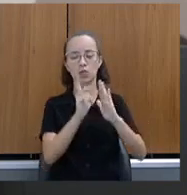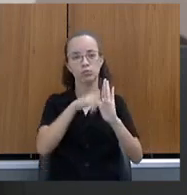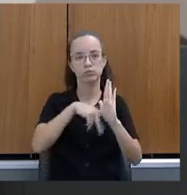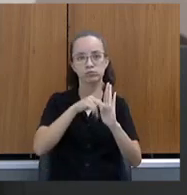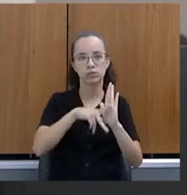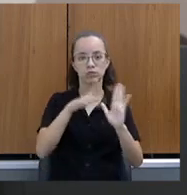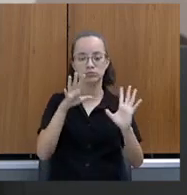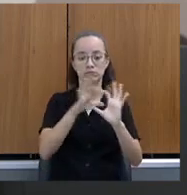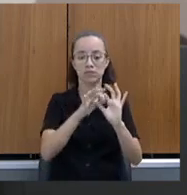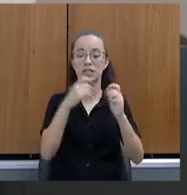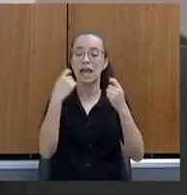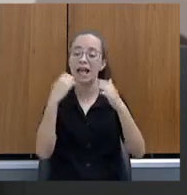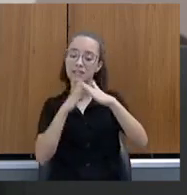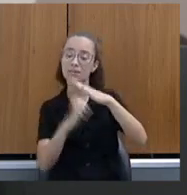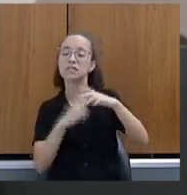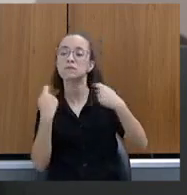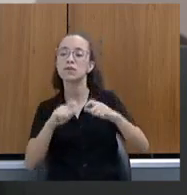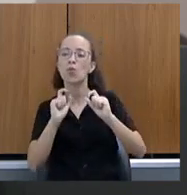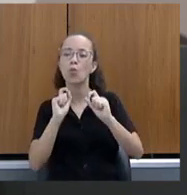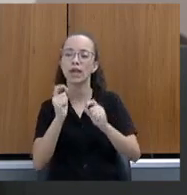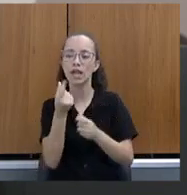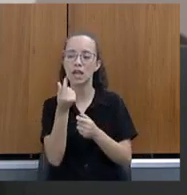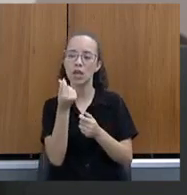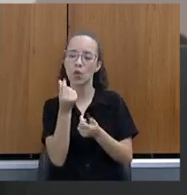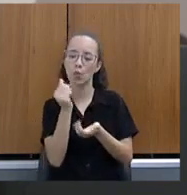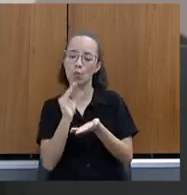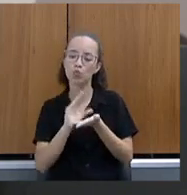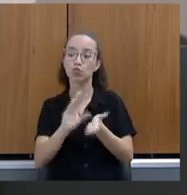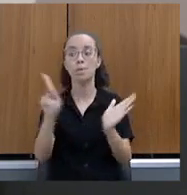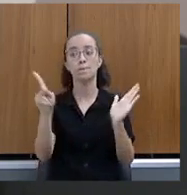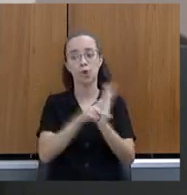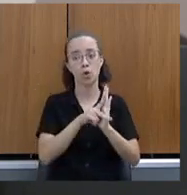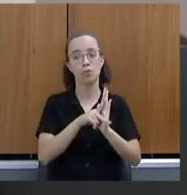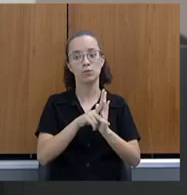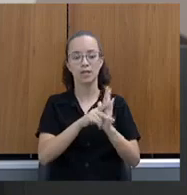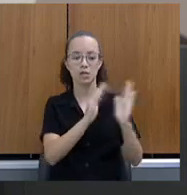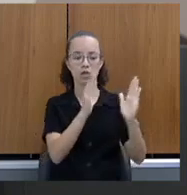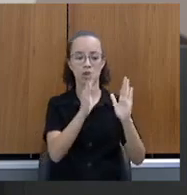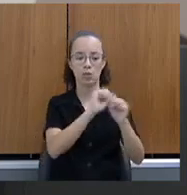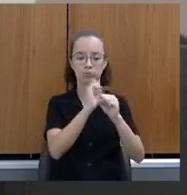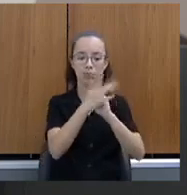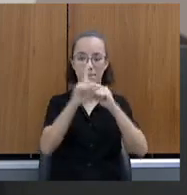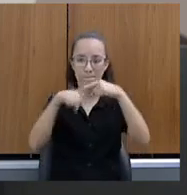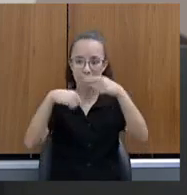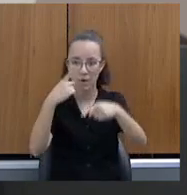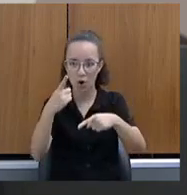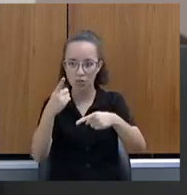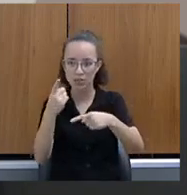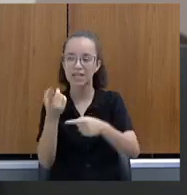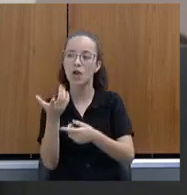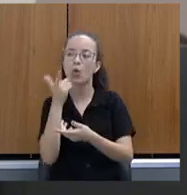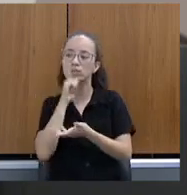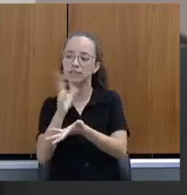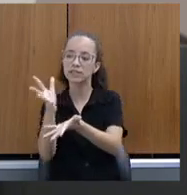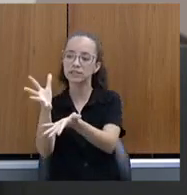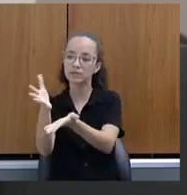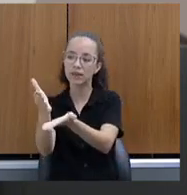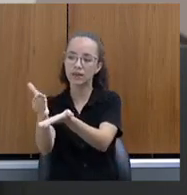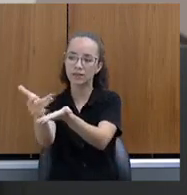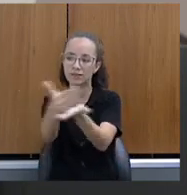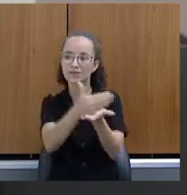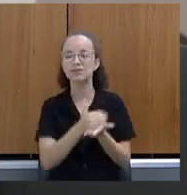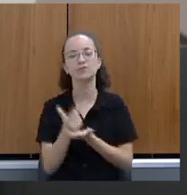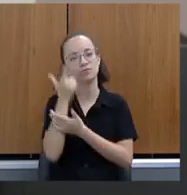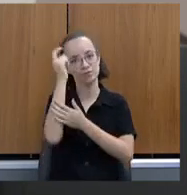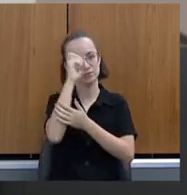empresas têm que colocar um valor de recurso próprio que não posso pandemia dificultam muito essa captação e outro problema